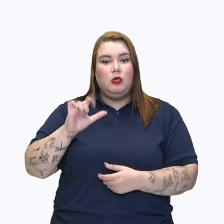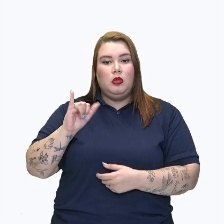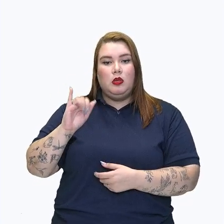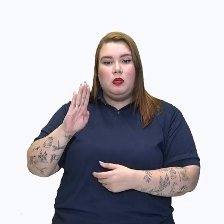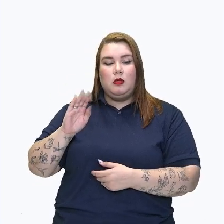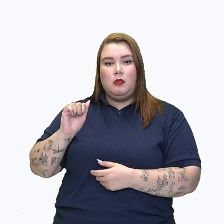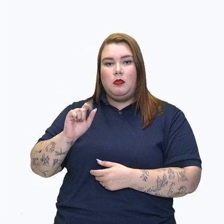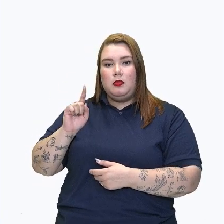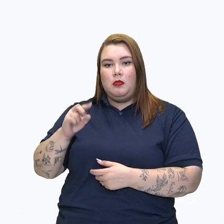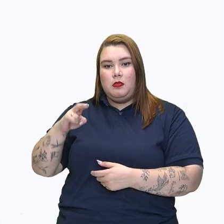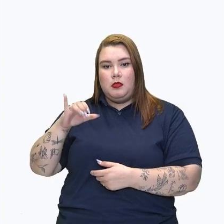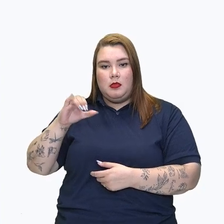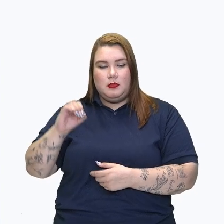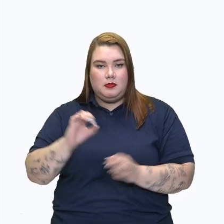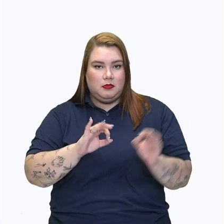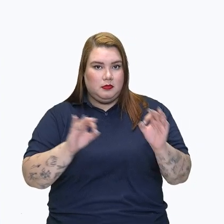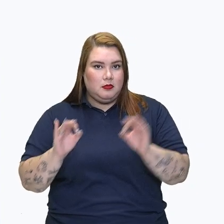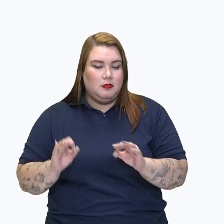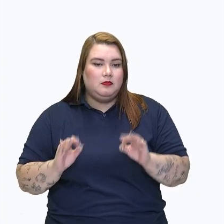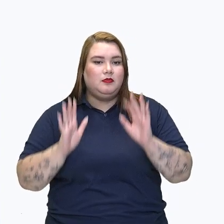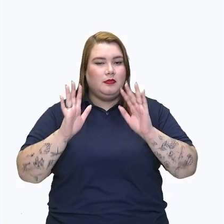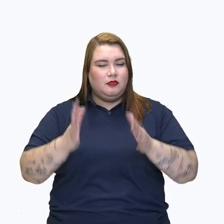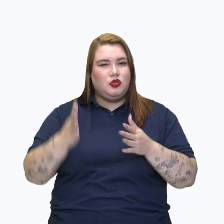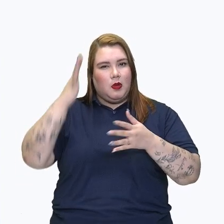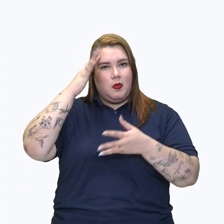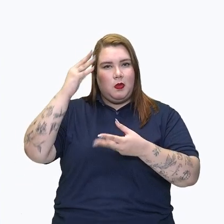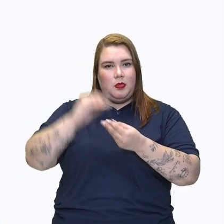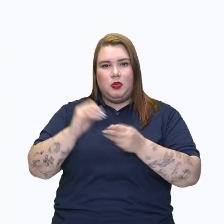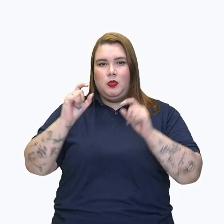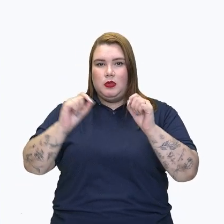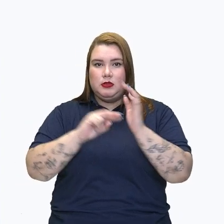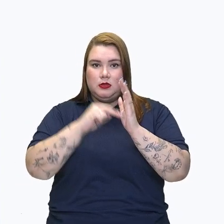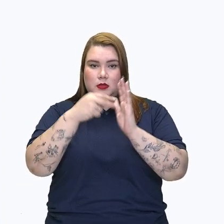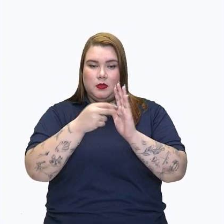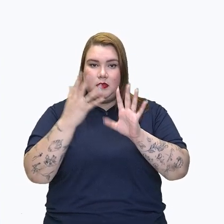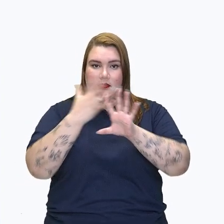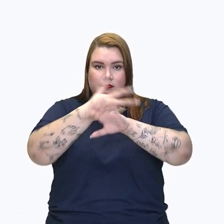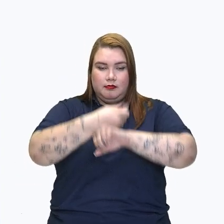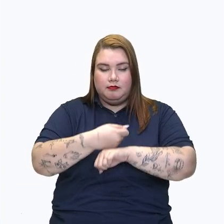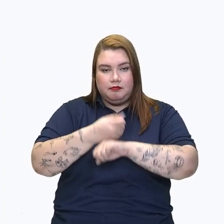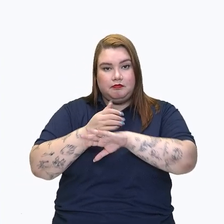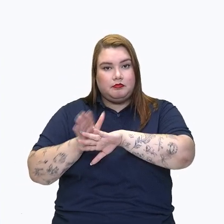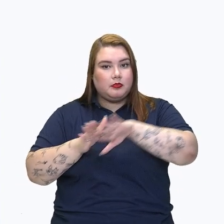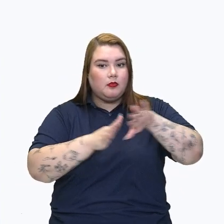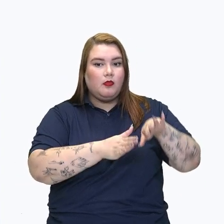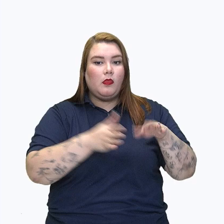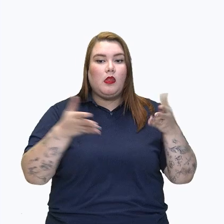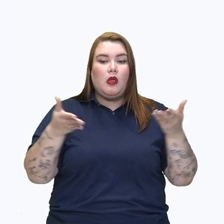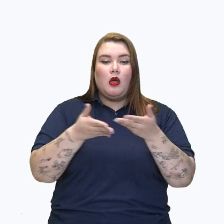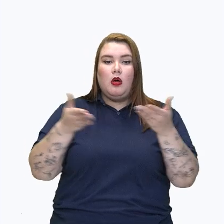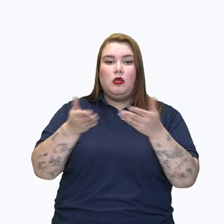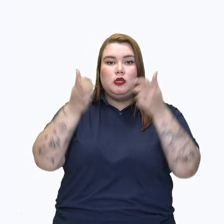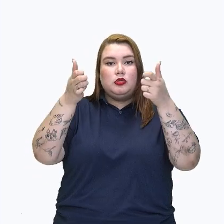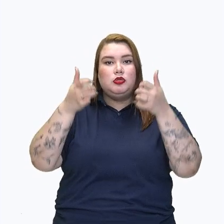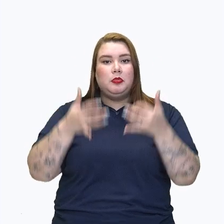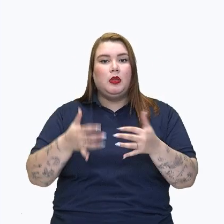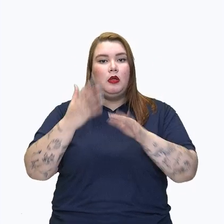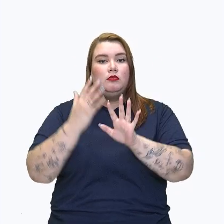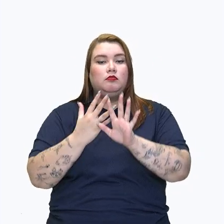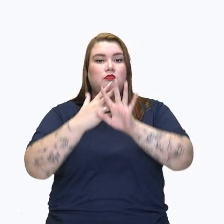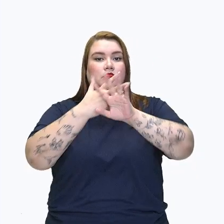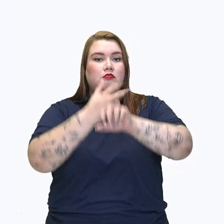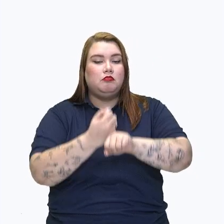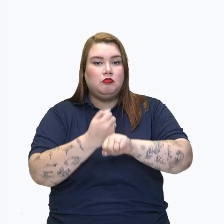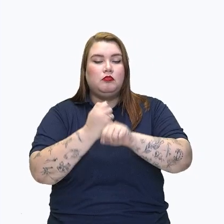professora Ellen, esses conceitos de interdisciplinaridade, né? E a gente agora vai falar um pouquinho sobre essa interdisciplinaridade, mas